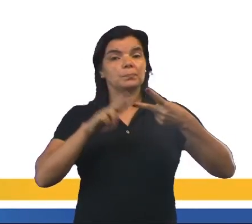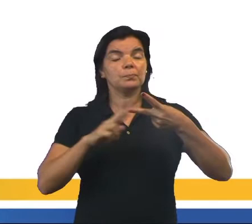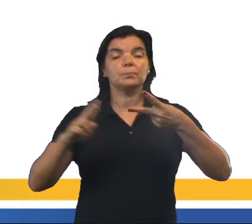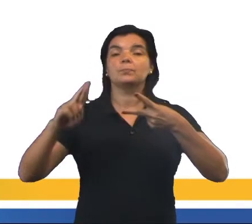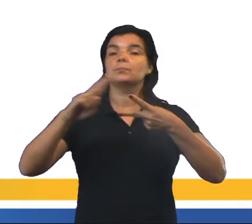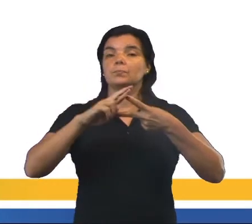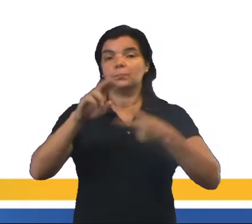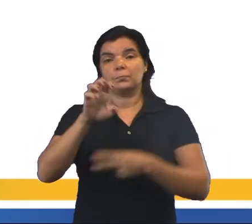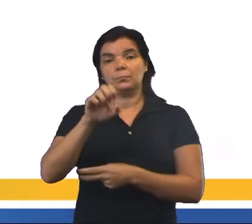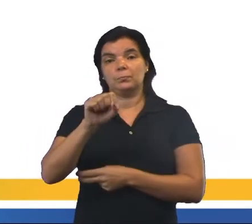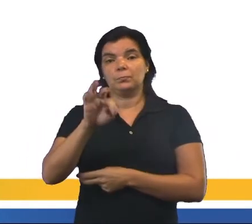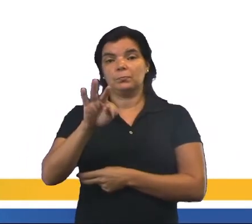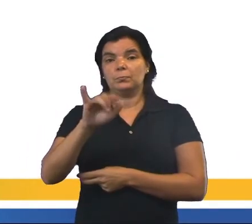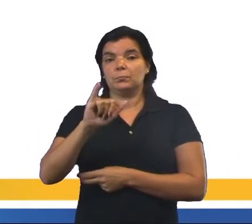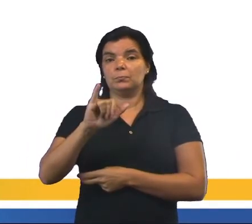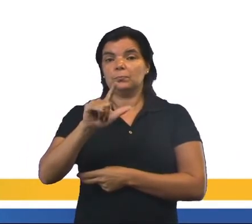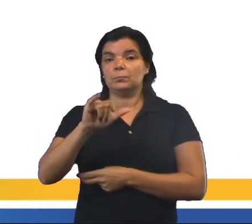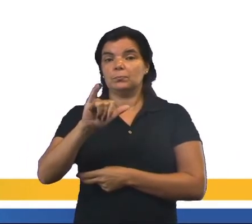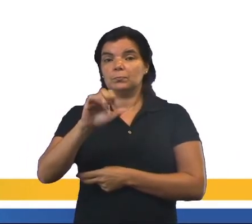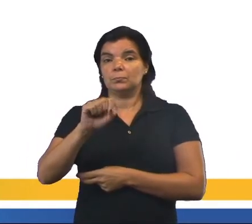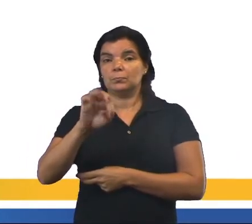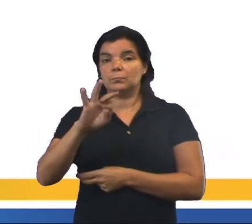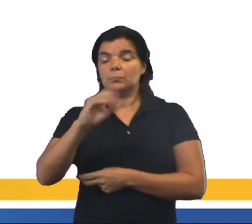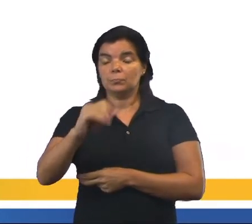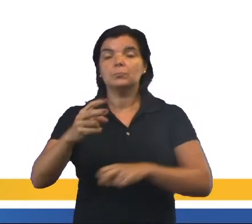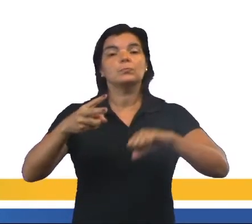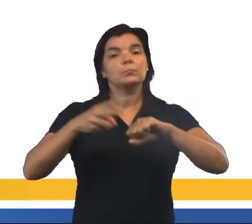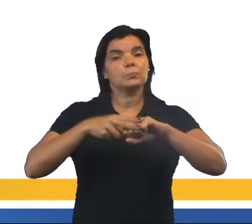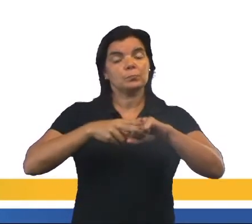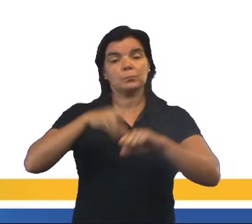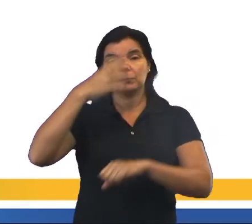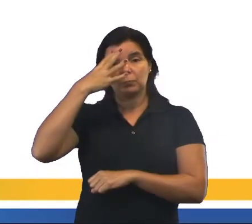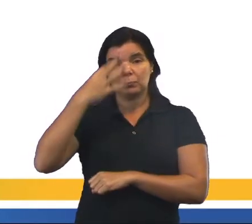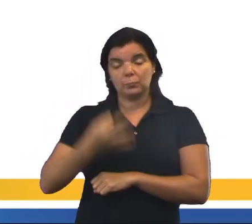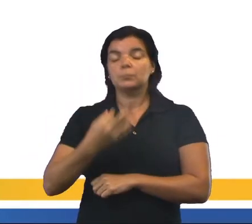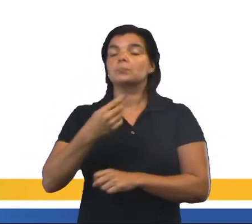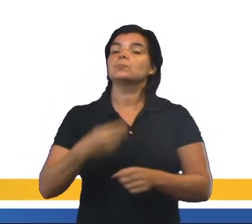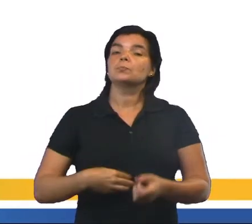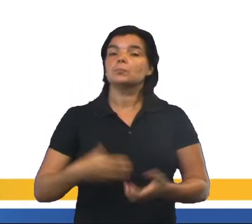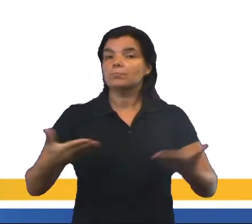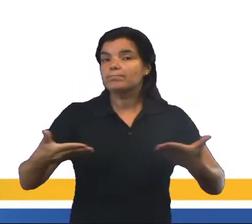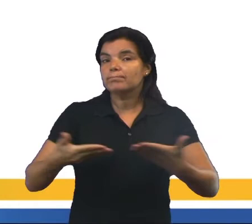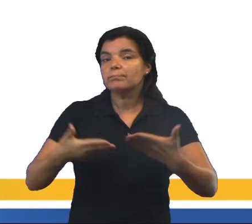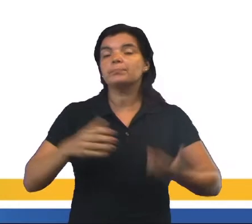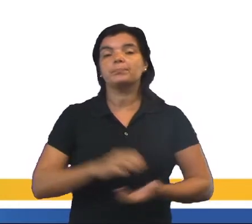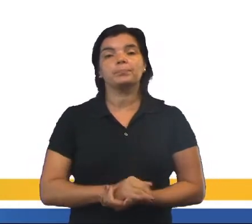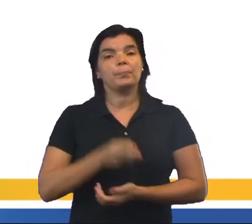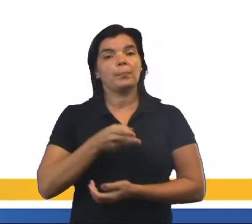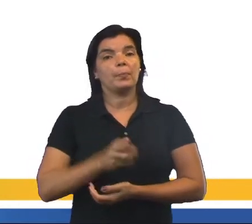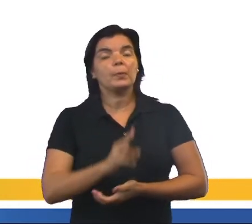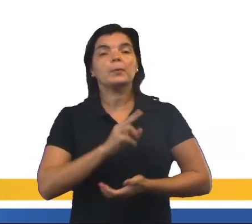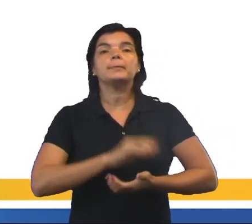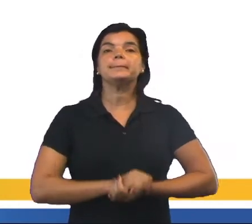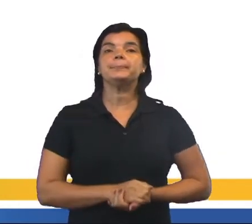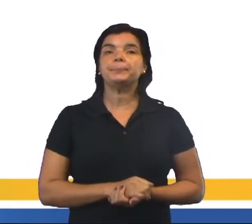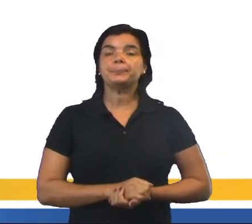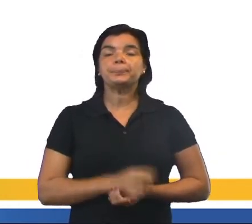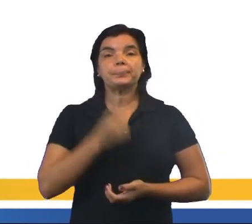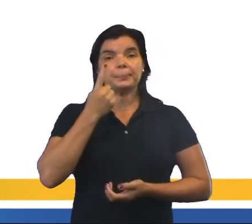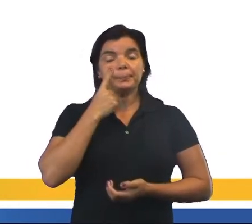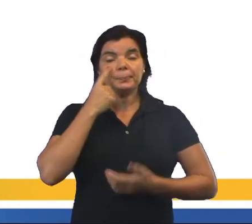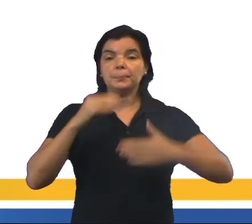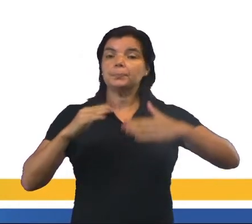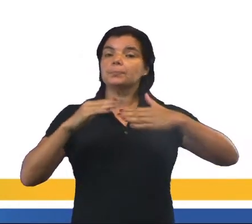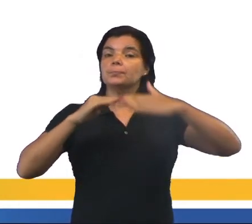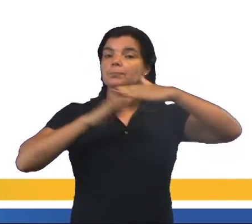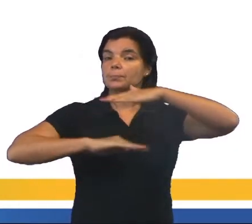está, no caso desse título, que é um verbo no modo indicativo tempo presente. Continuando, gente, olha abaixo